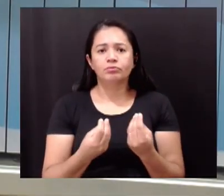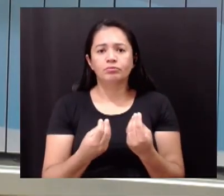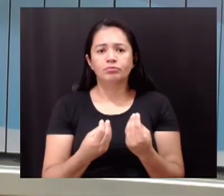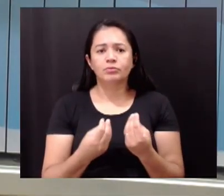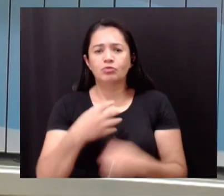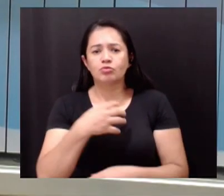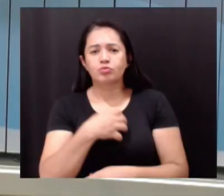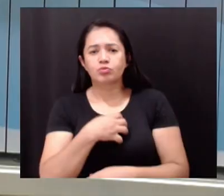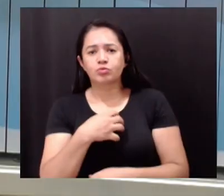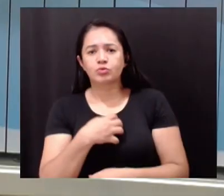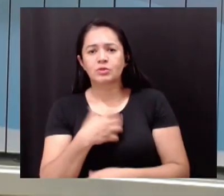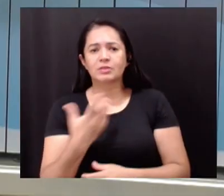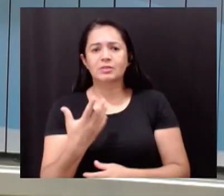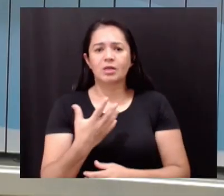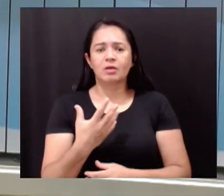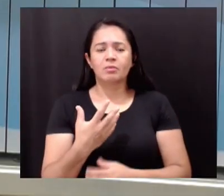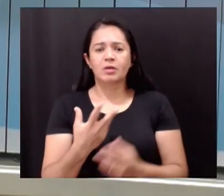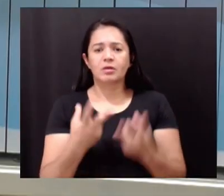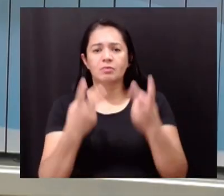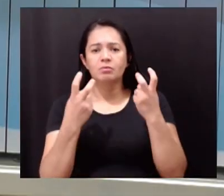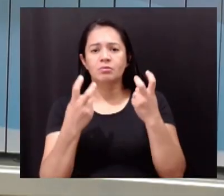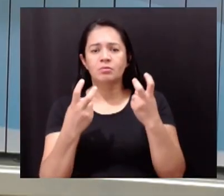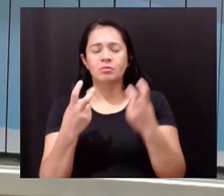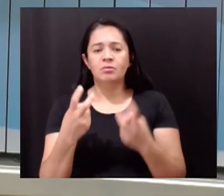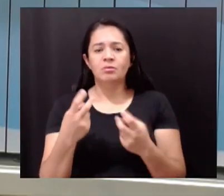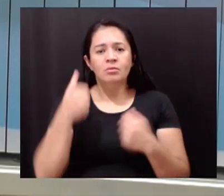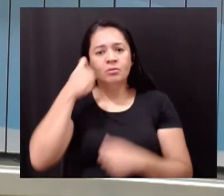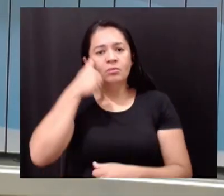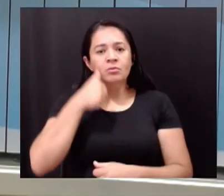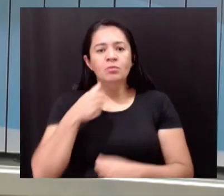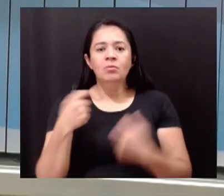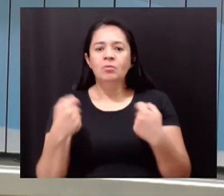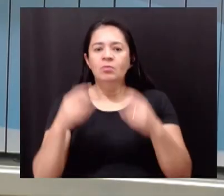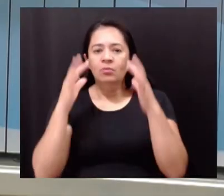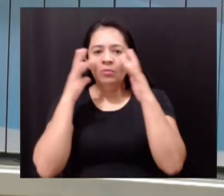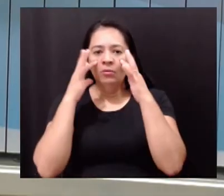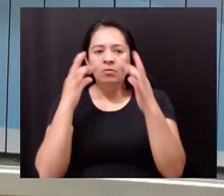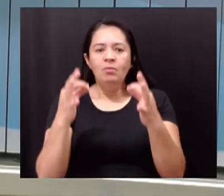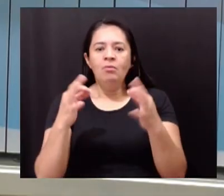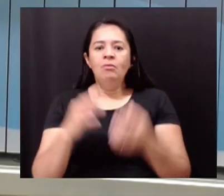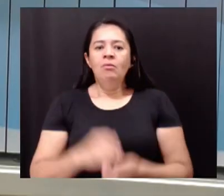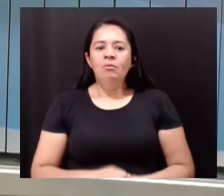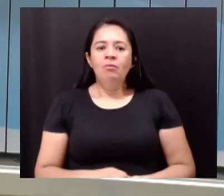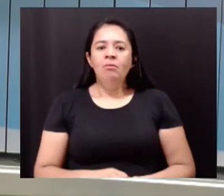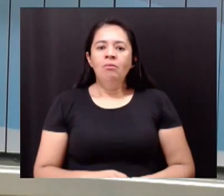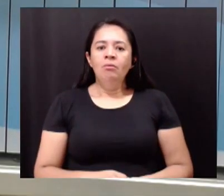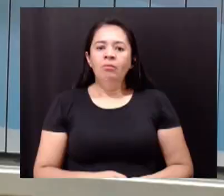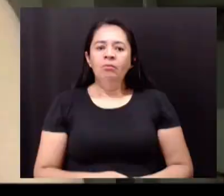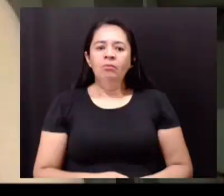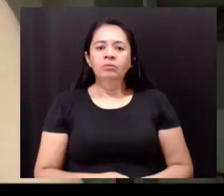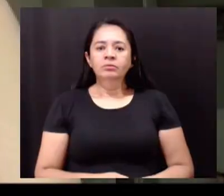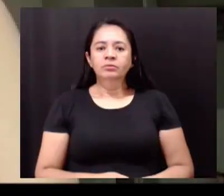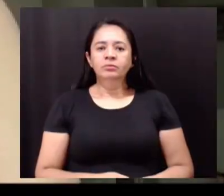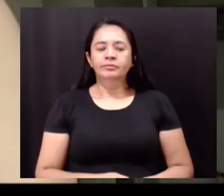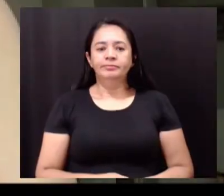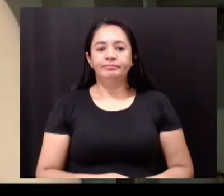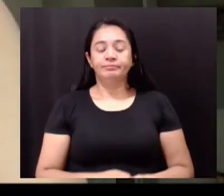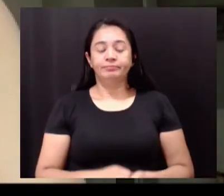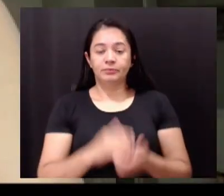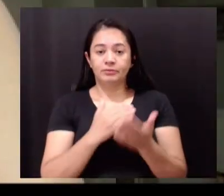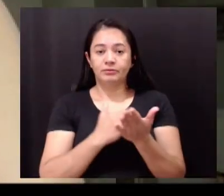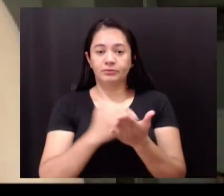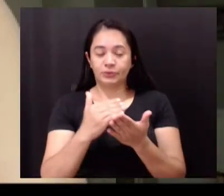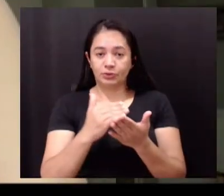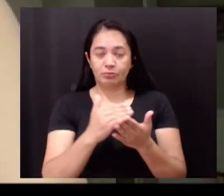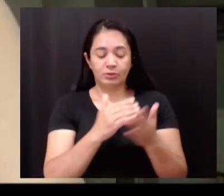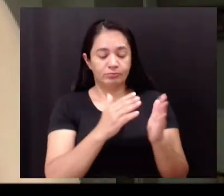sinais aí que as mulheres precisam ficar realmente atentas. Nas suas fases iniciais, o câncer de colo